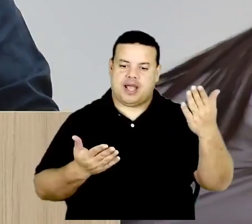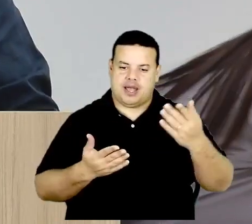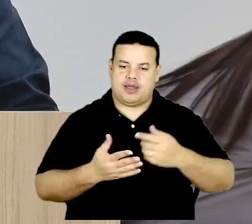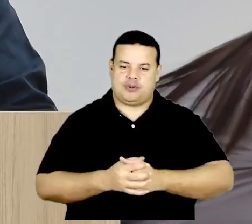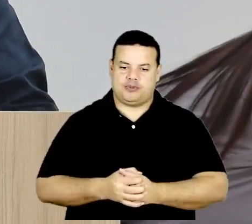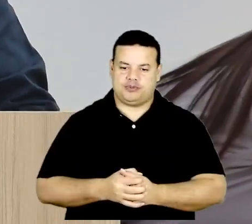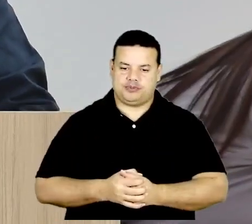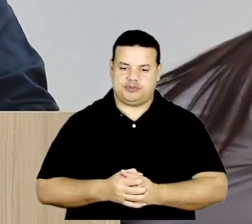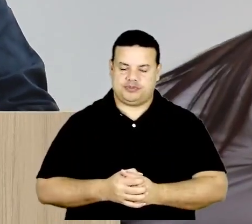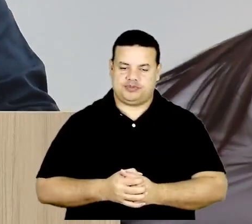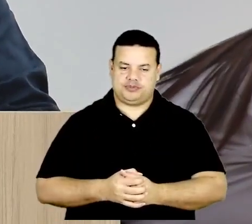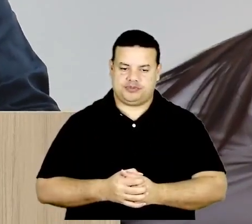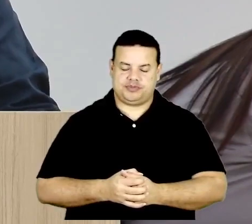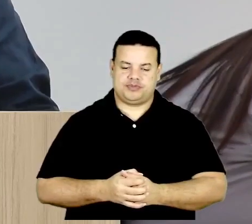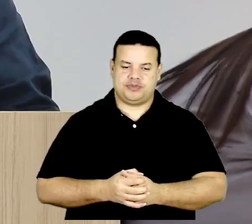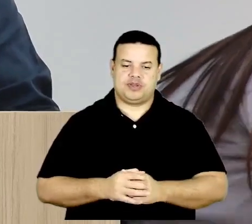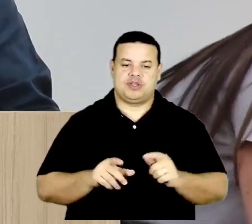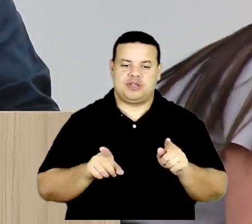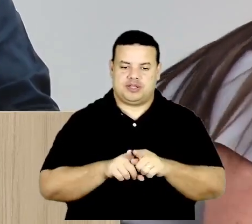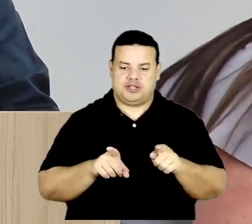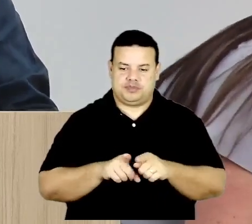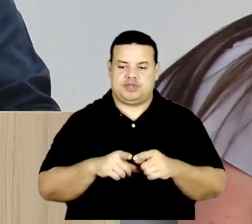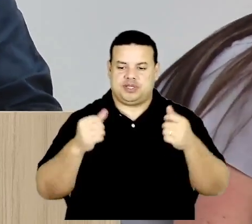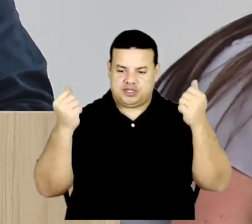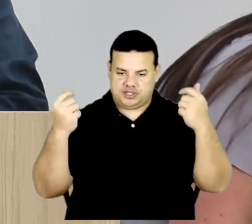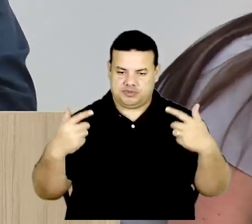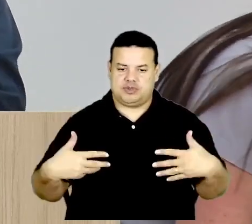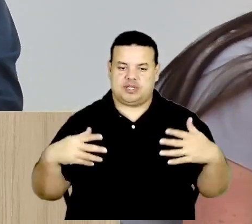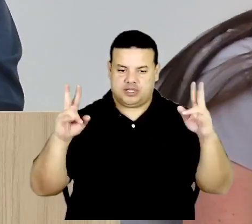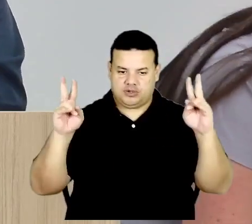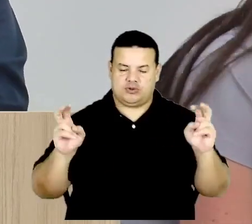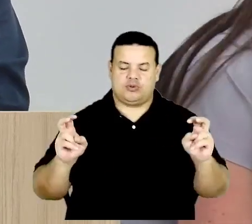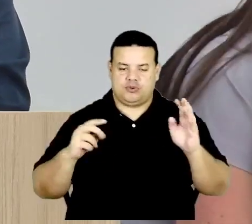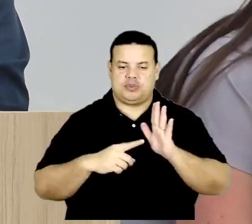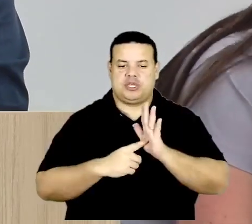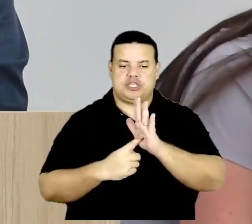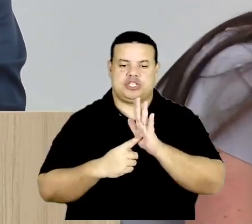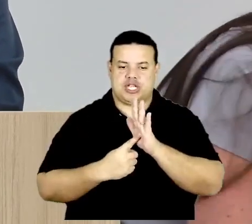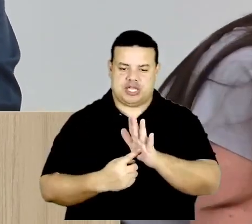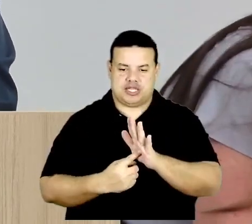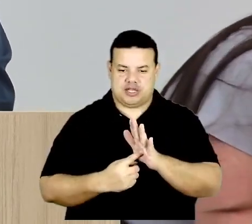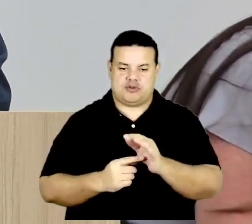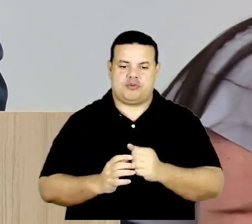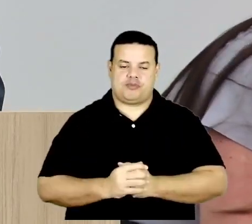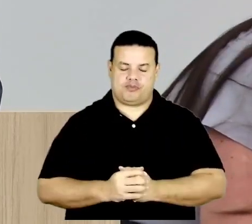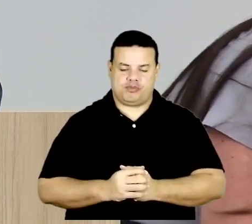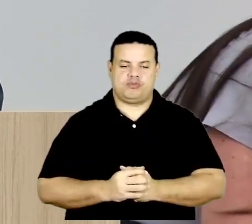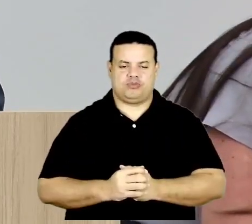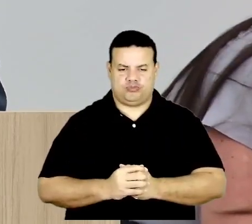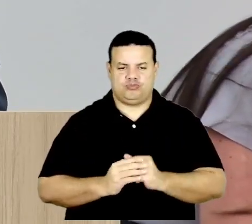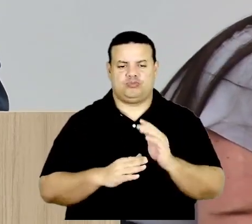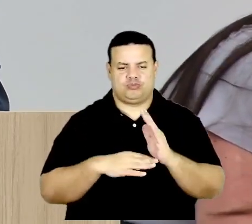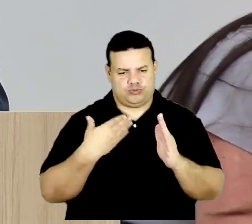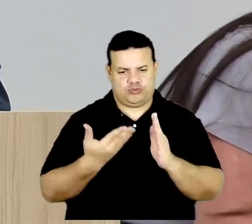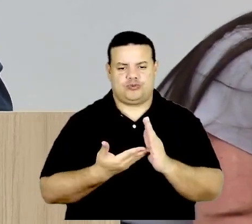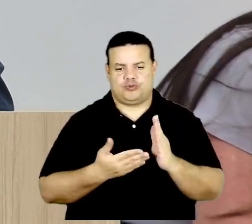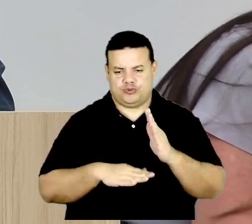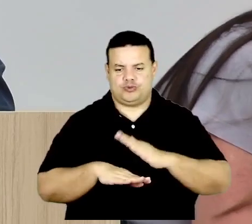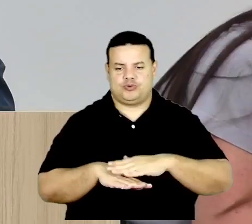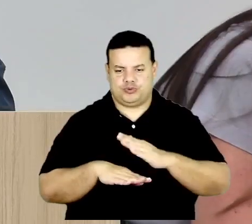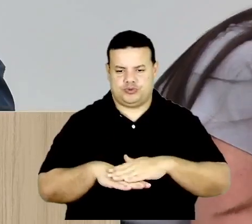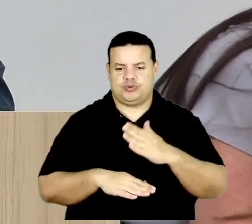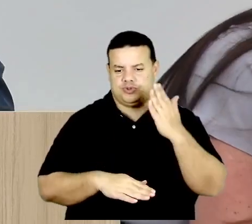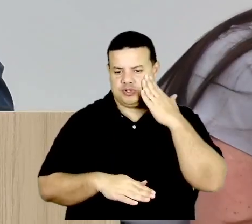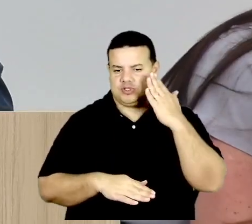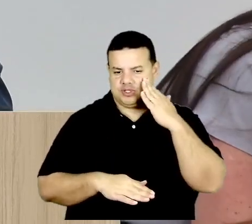preciso tocar aqui também sobre algumas indicações aqui todos vocês sabem que até pouco tempo atrás fui